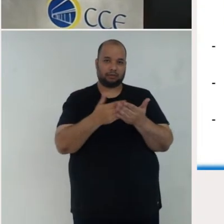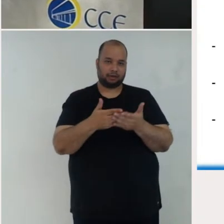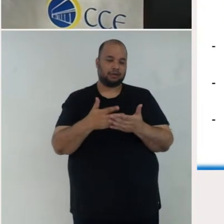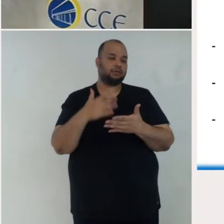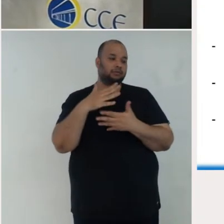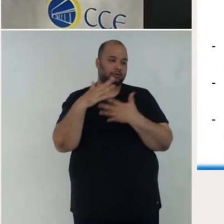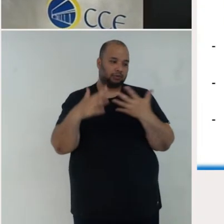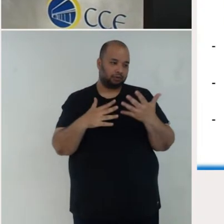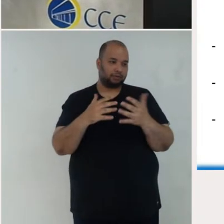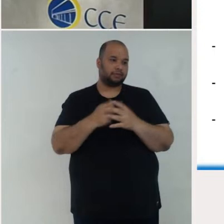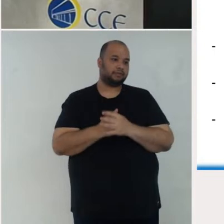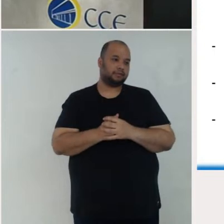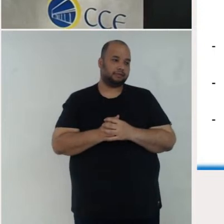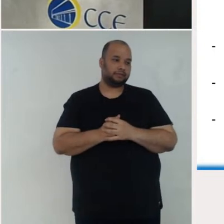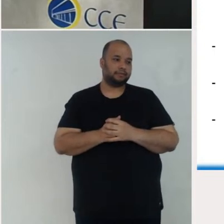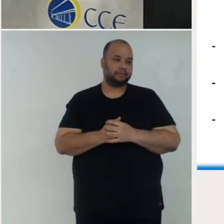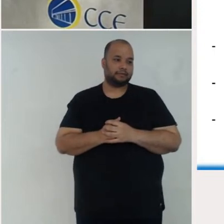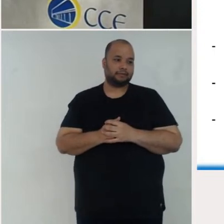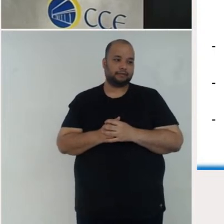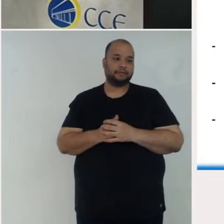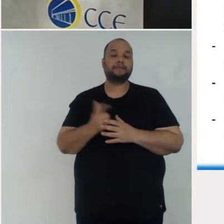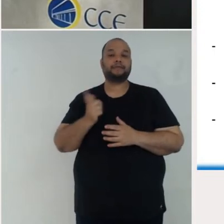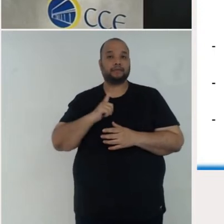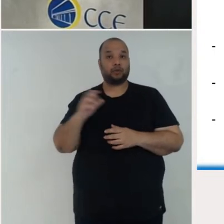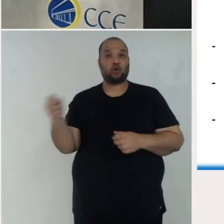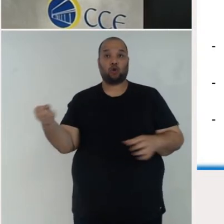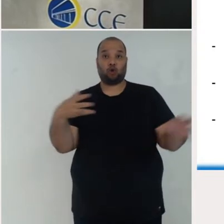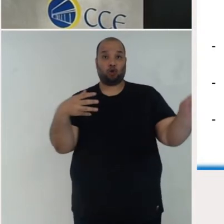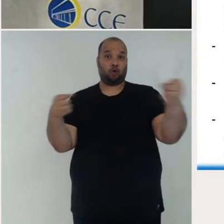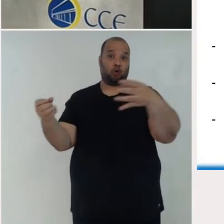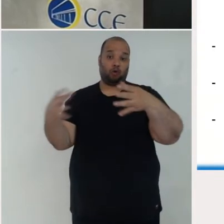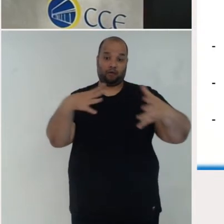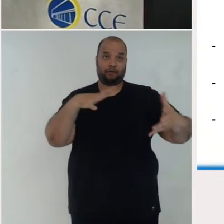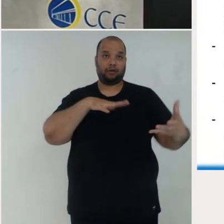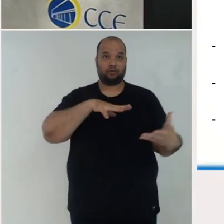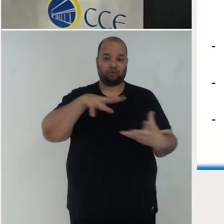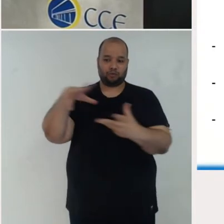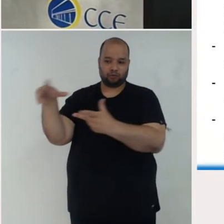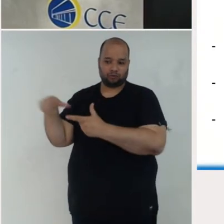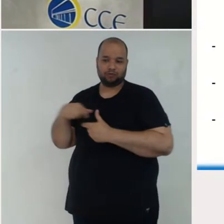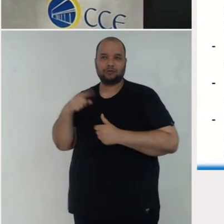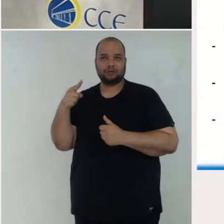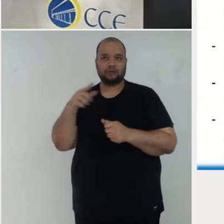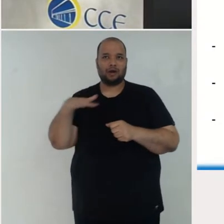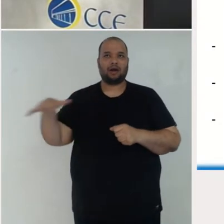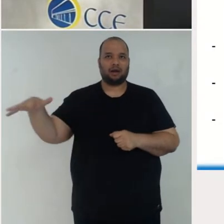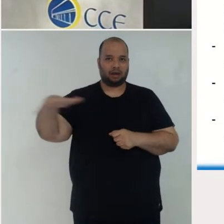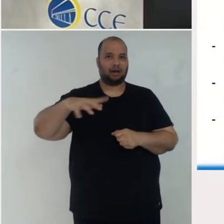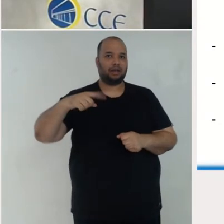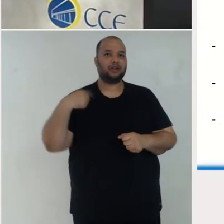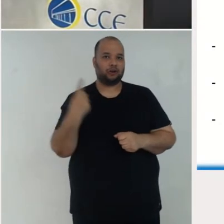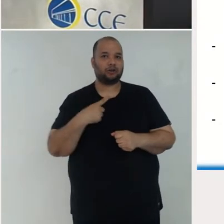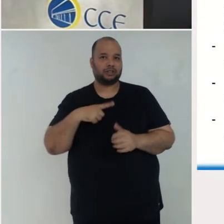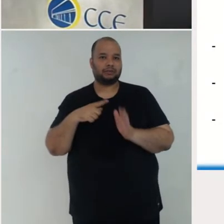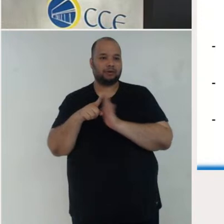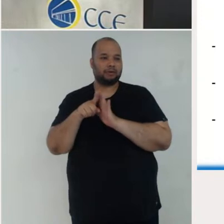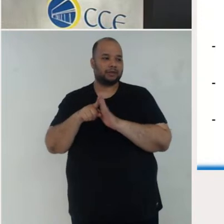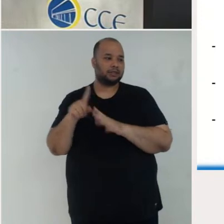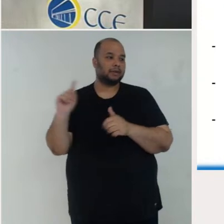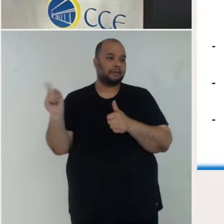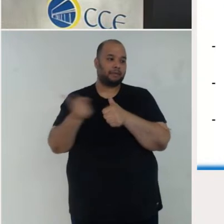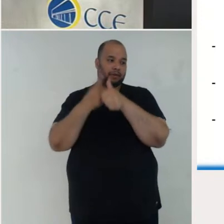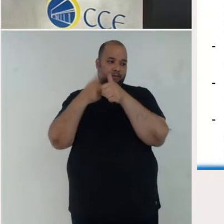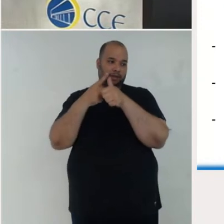de sinais, que é uma área em grande destaque hoje no mundo inteiro, que, primeiro, a